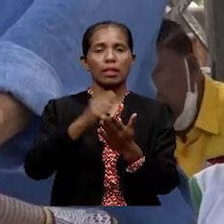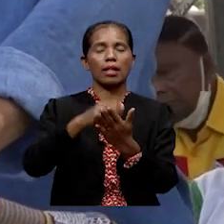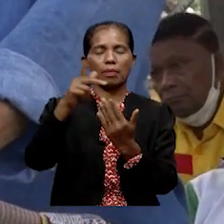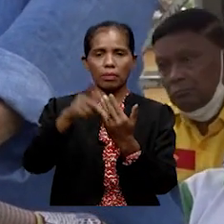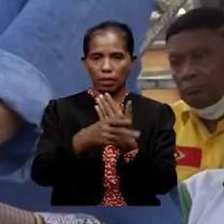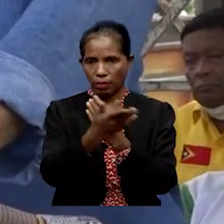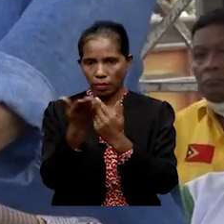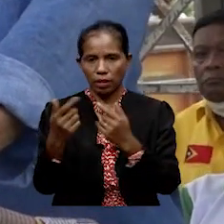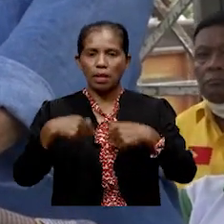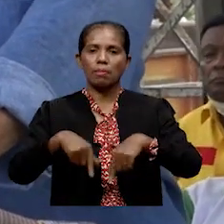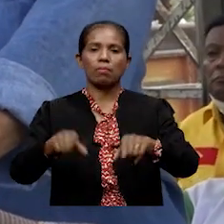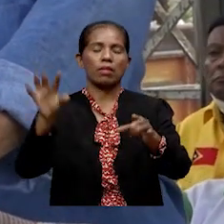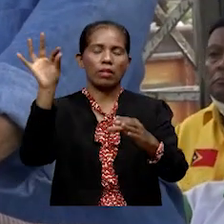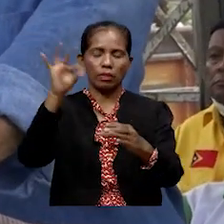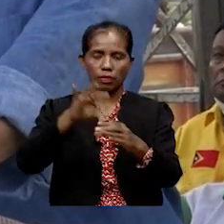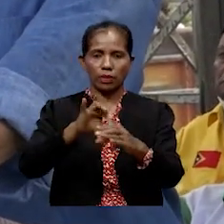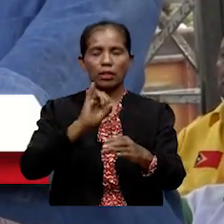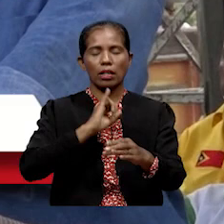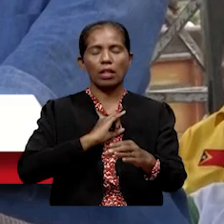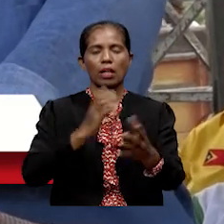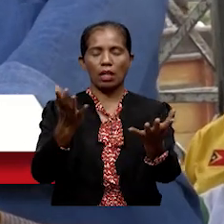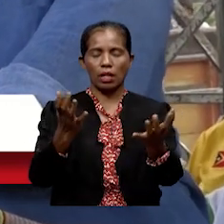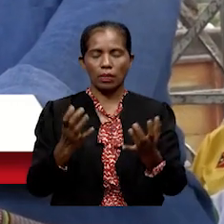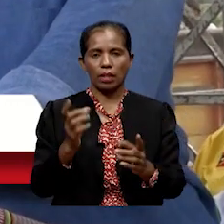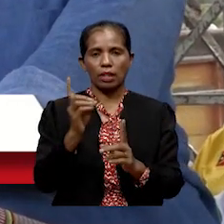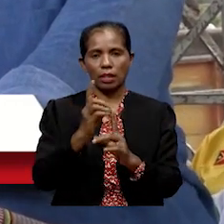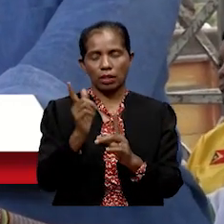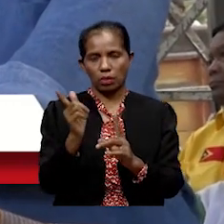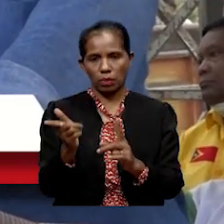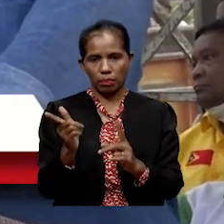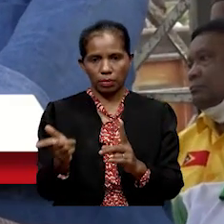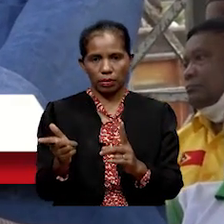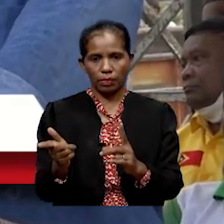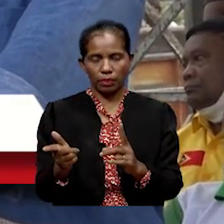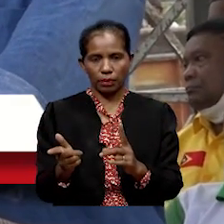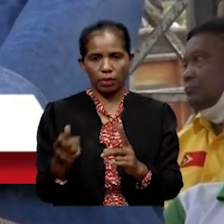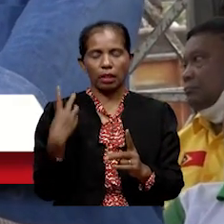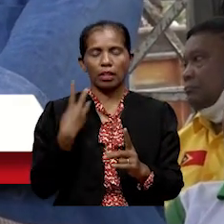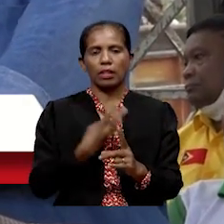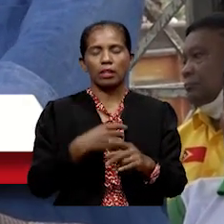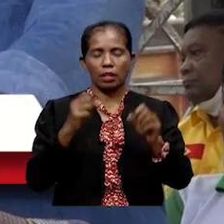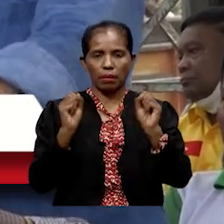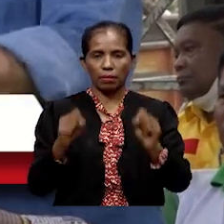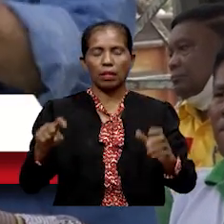vota awak kara ke dia mimpi kita bele hagu